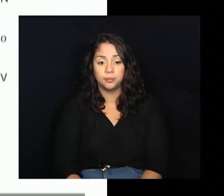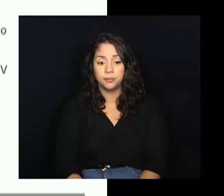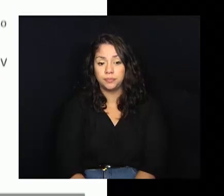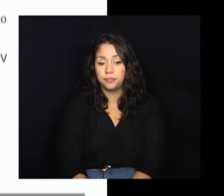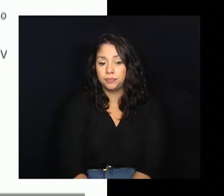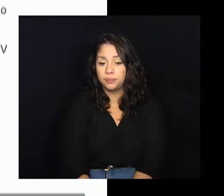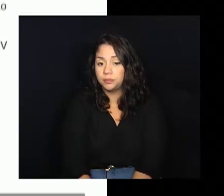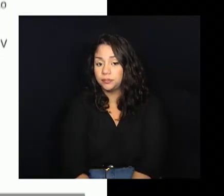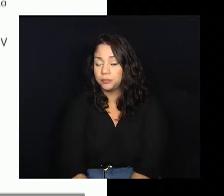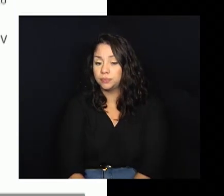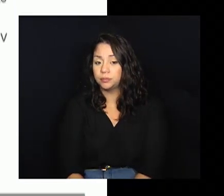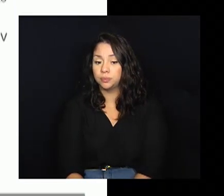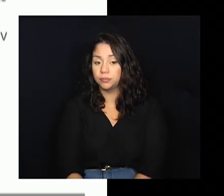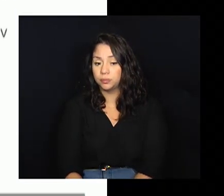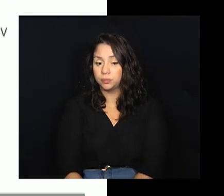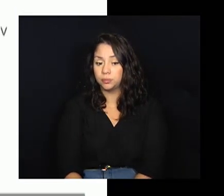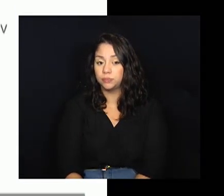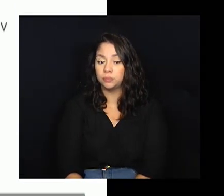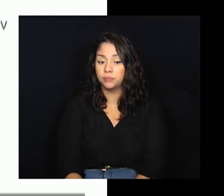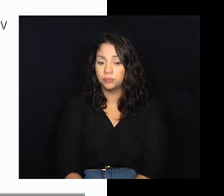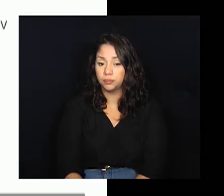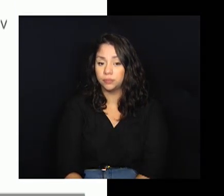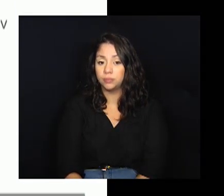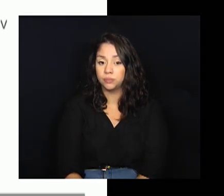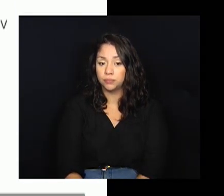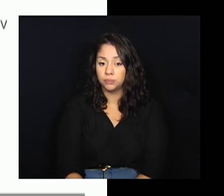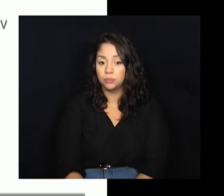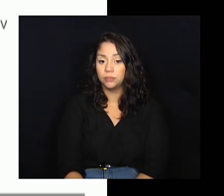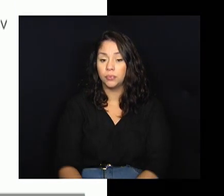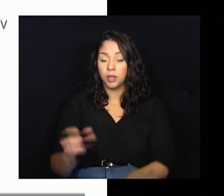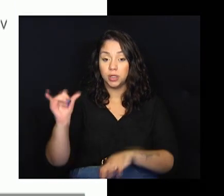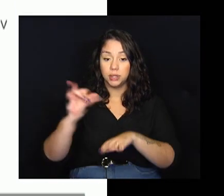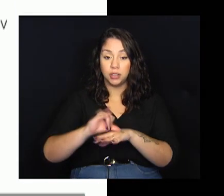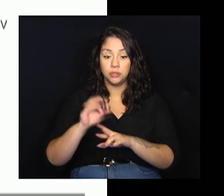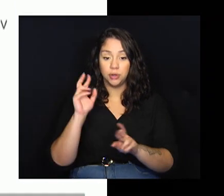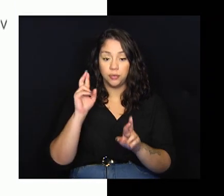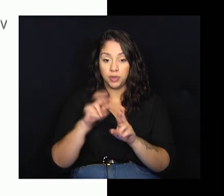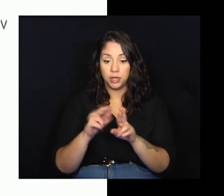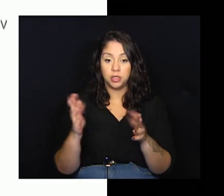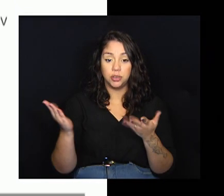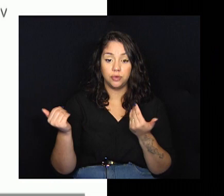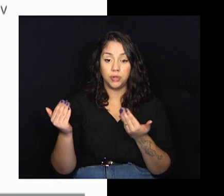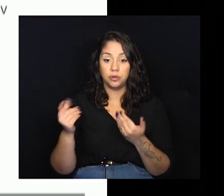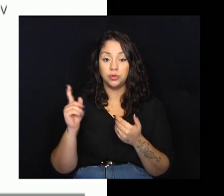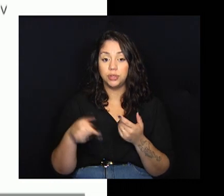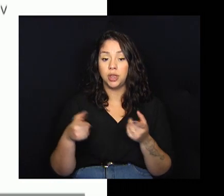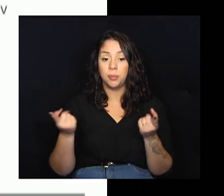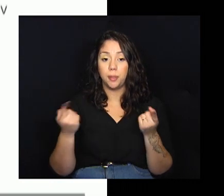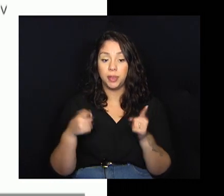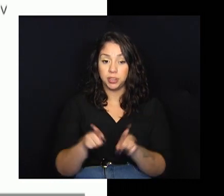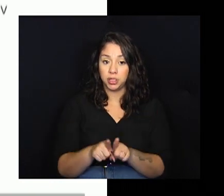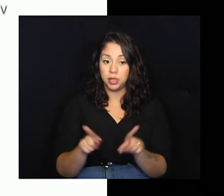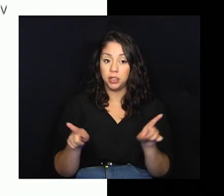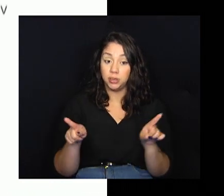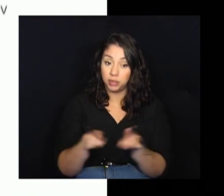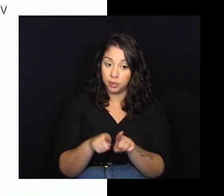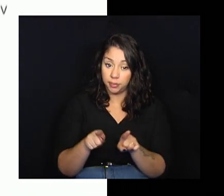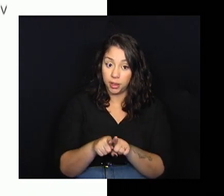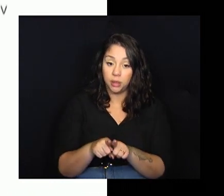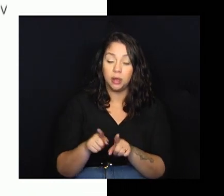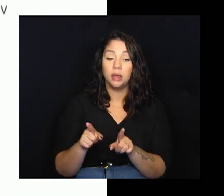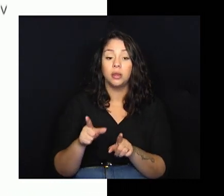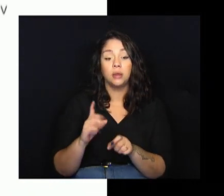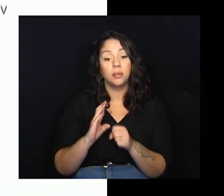lá no ceprocamp justamente no centro de referência da juventude que é uma parceria temos no São